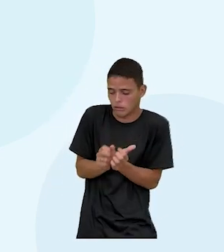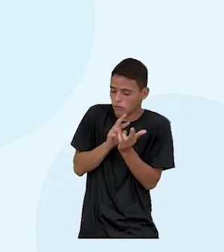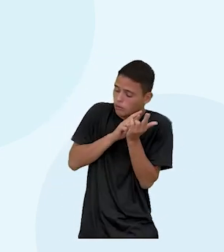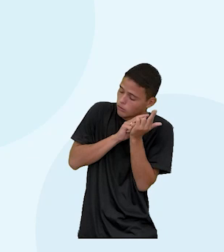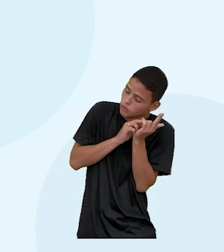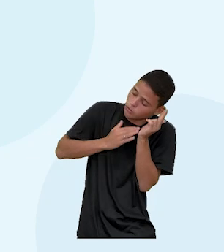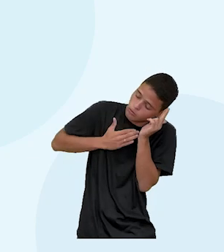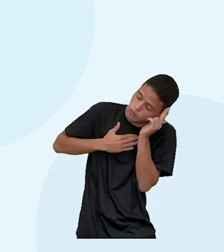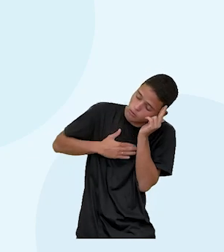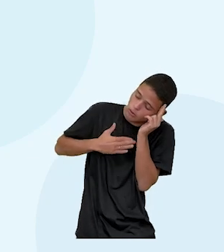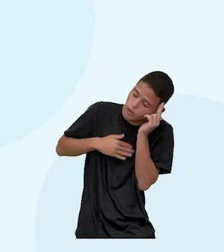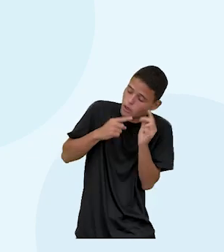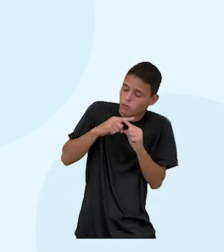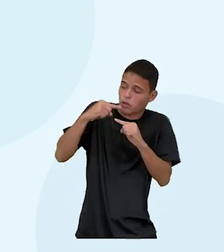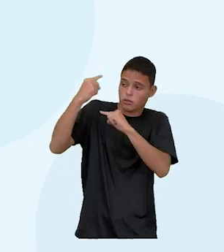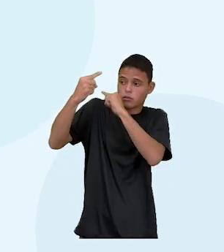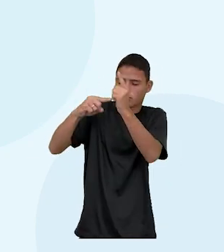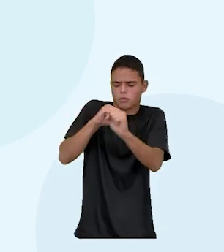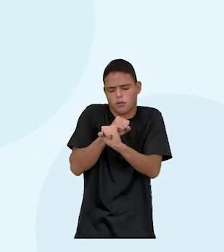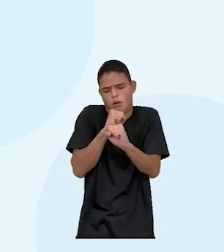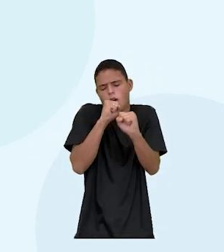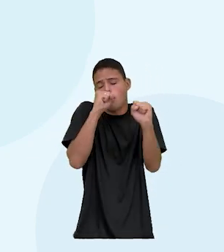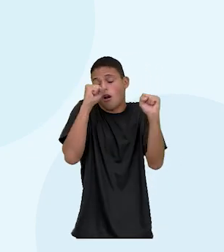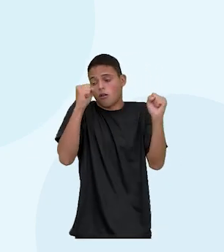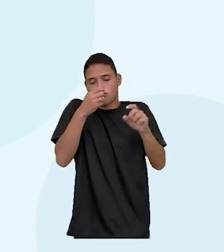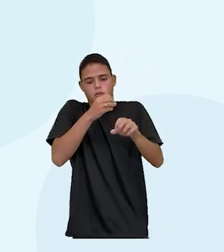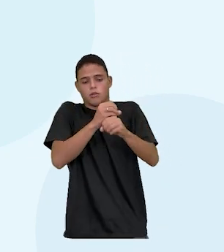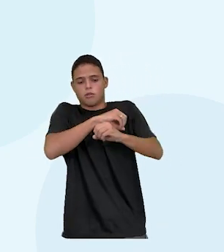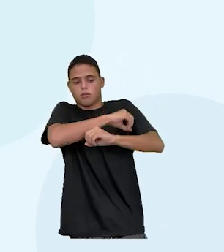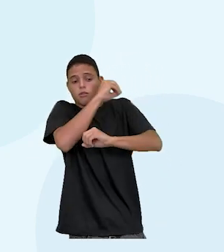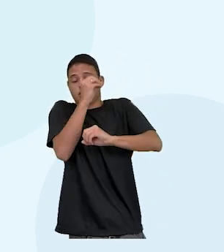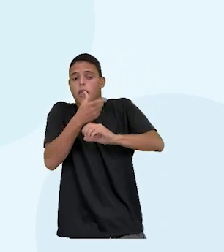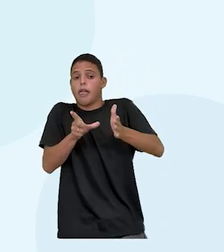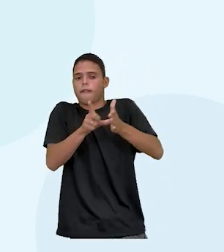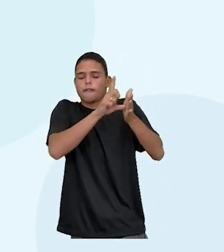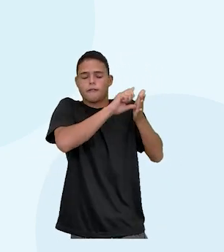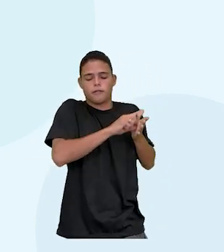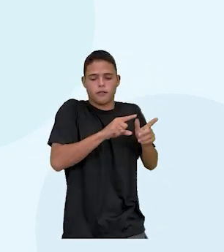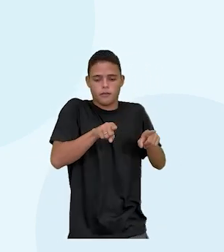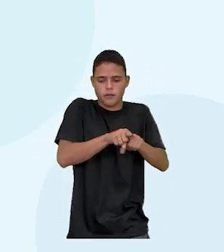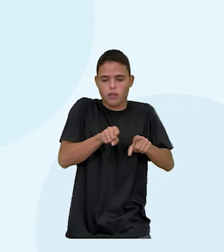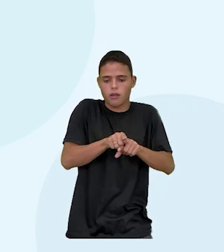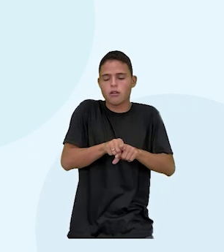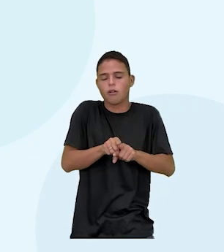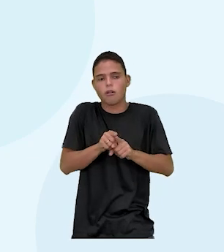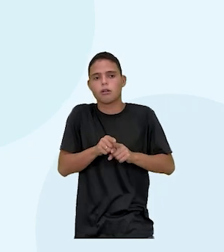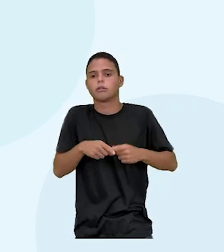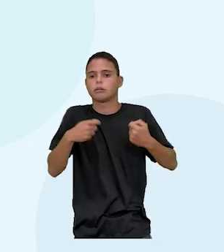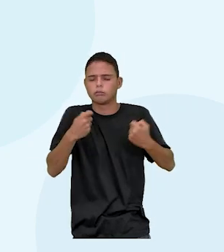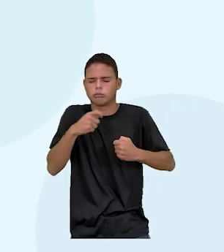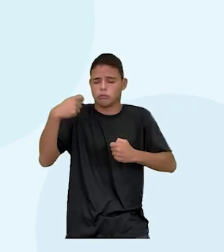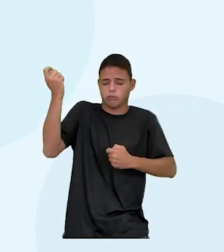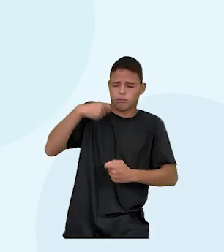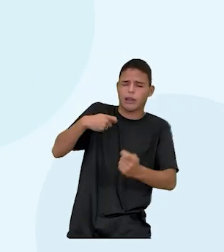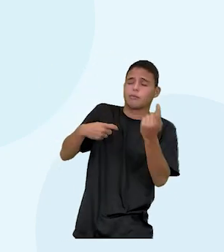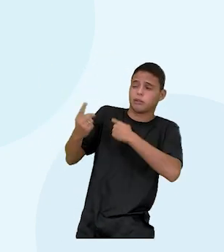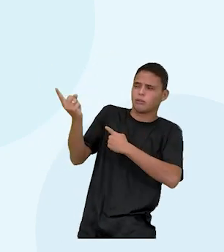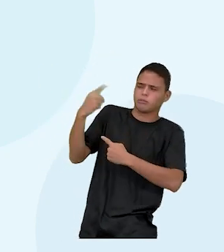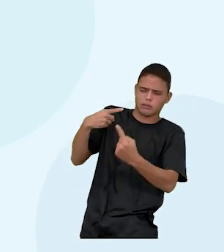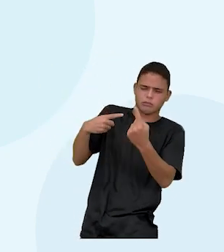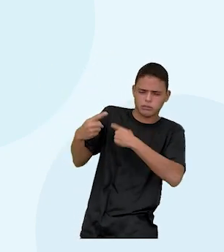deitar-se, pois tinha de levantar-se bem antes do sol nascer. E se tardasse, coitado, teria de ser surrado, pois bastava